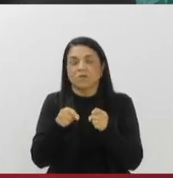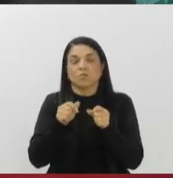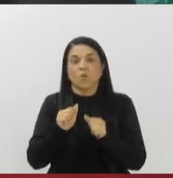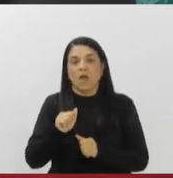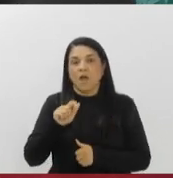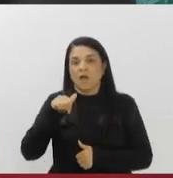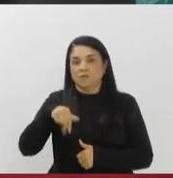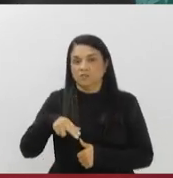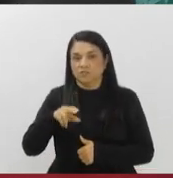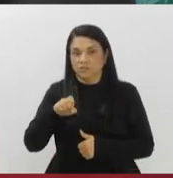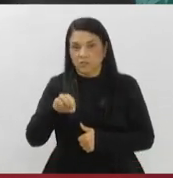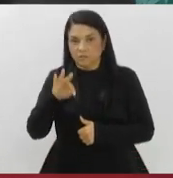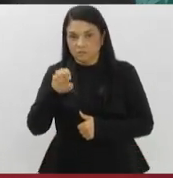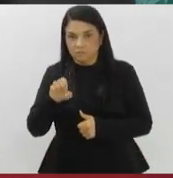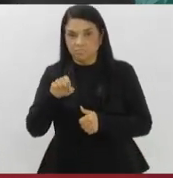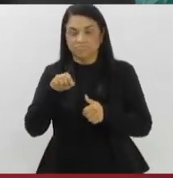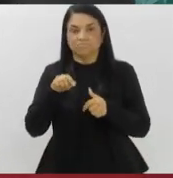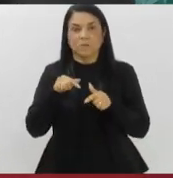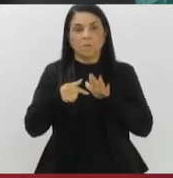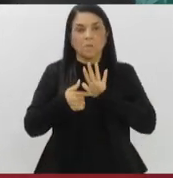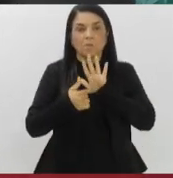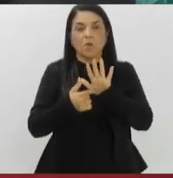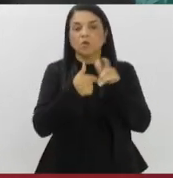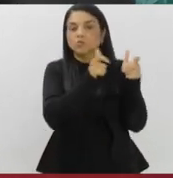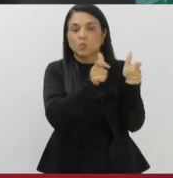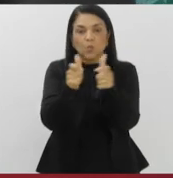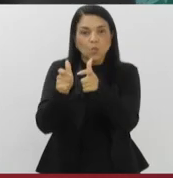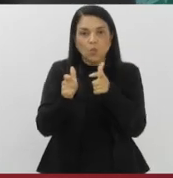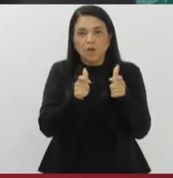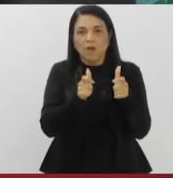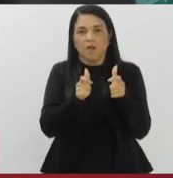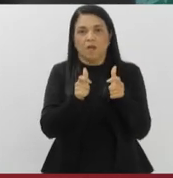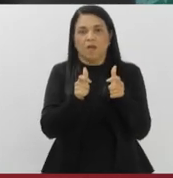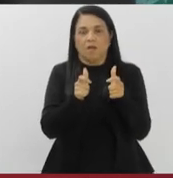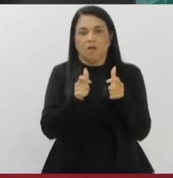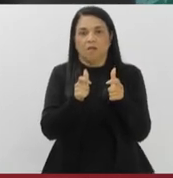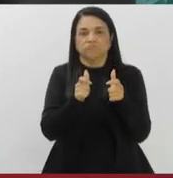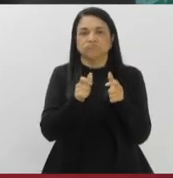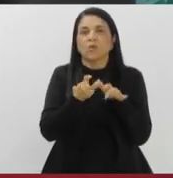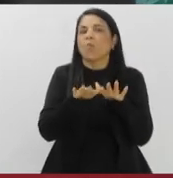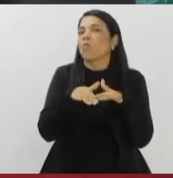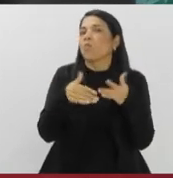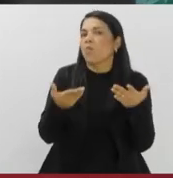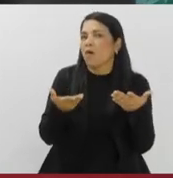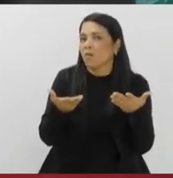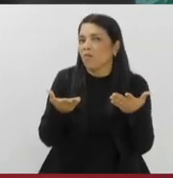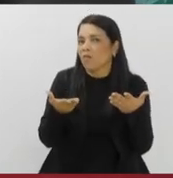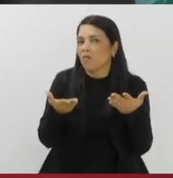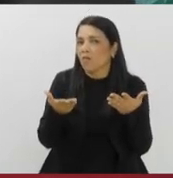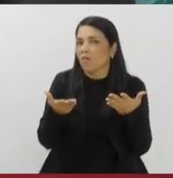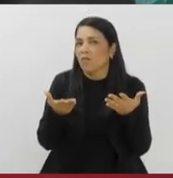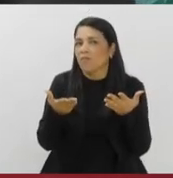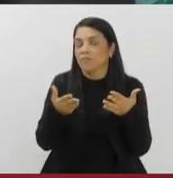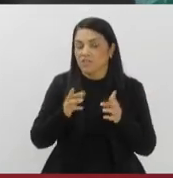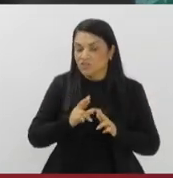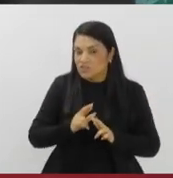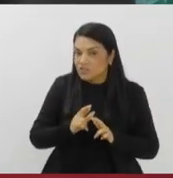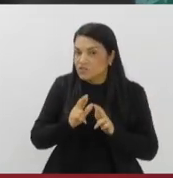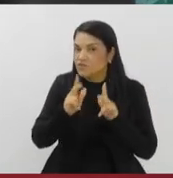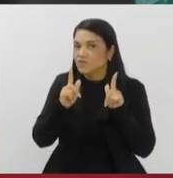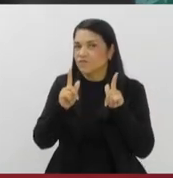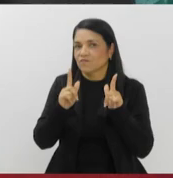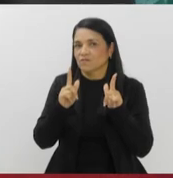trazendo, né, os lugares desses territórios, né? De que lugares que a gente está falando? Porque tem muita diferença,